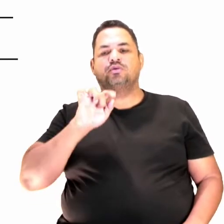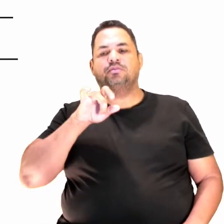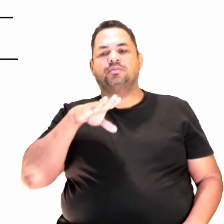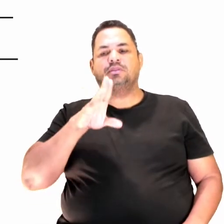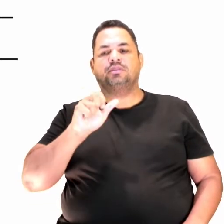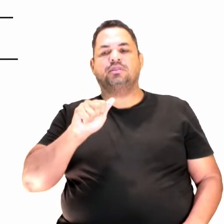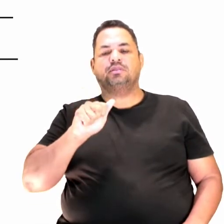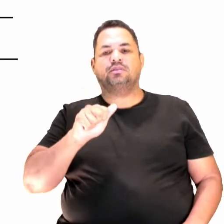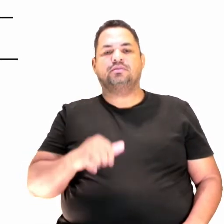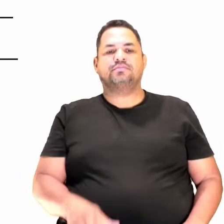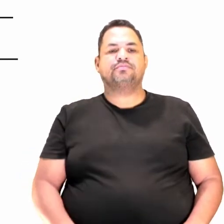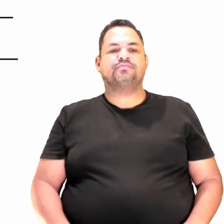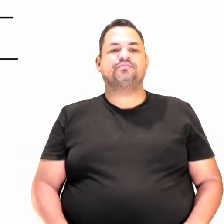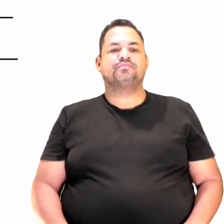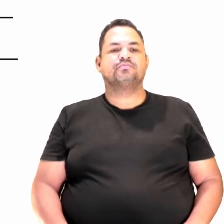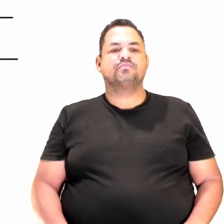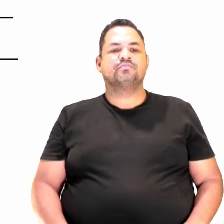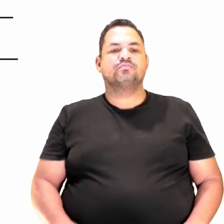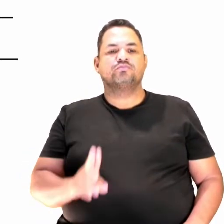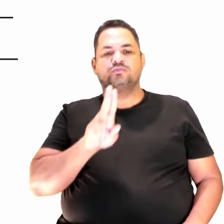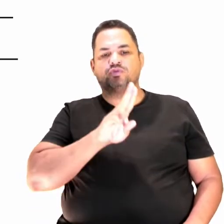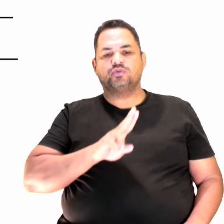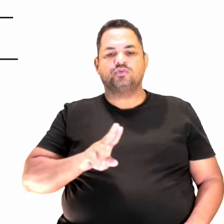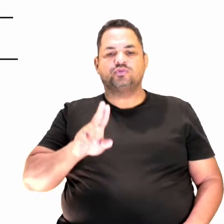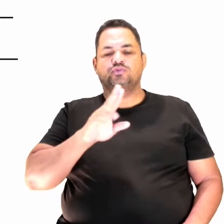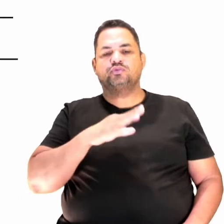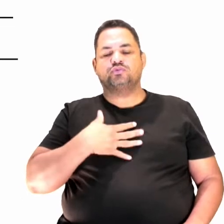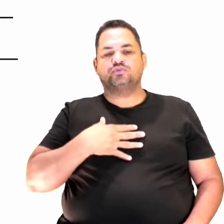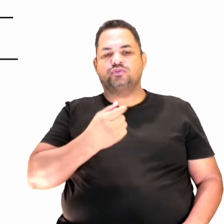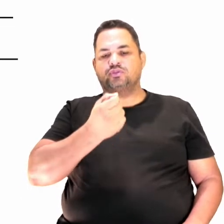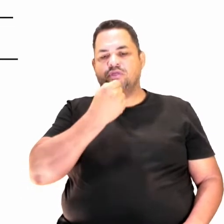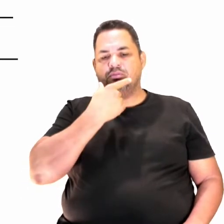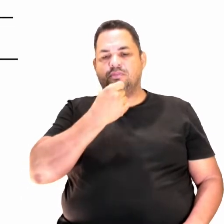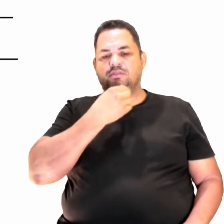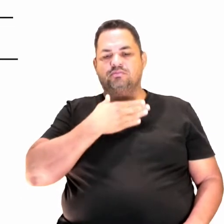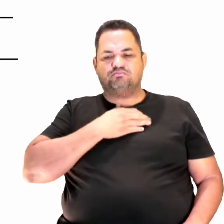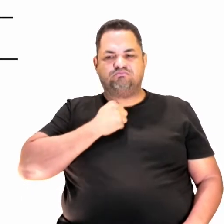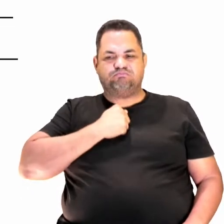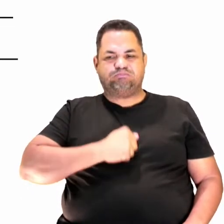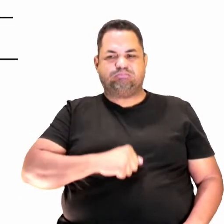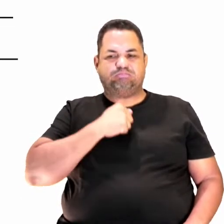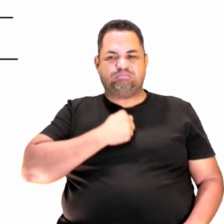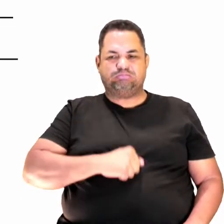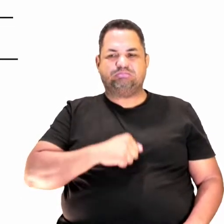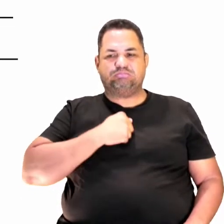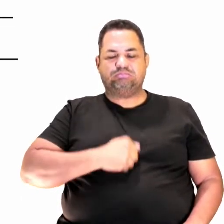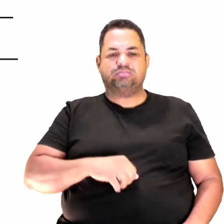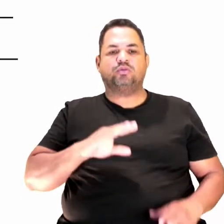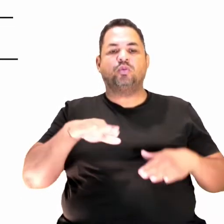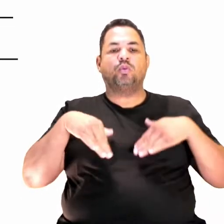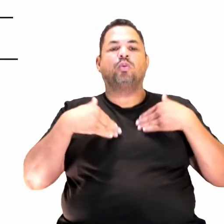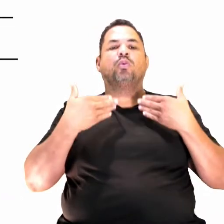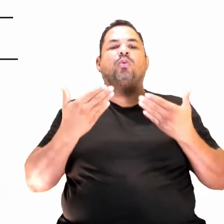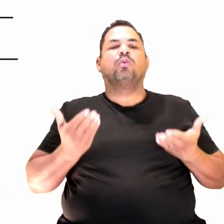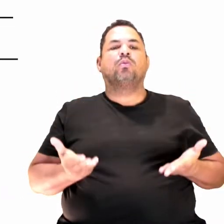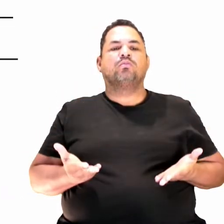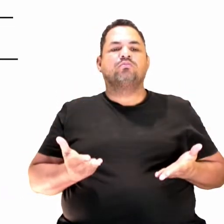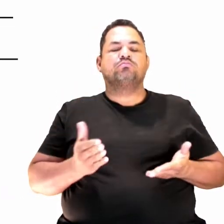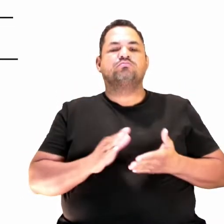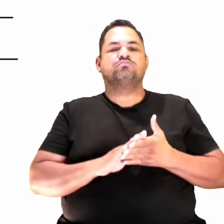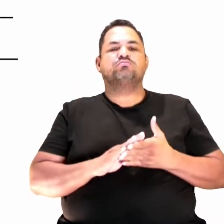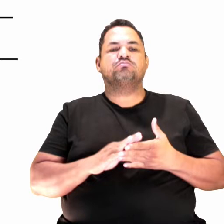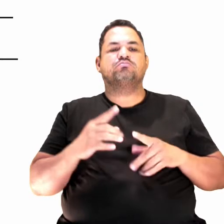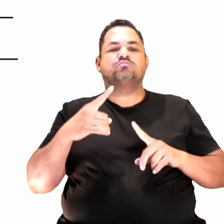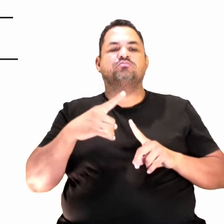bulimia. Use laxatives, ou seja, usar laxantes. Qual é o tipo de desordem, de distúrbio?